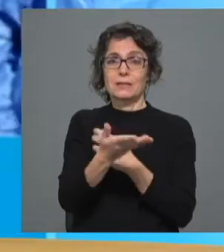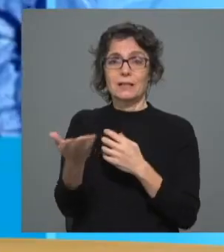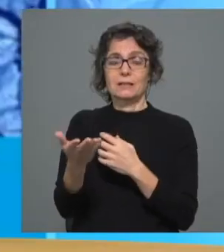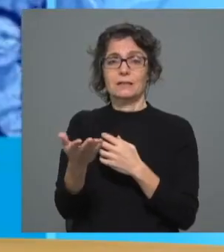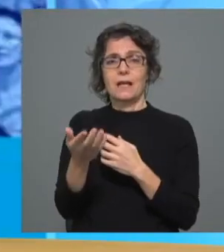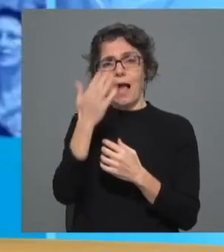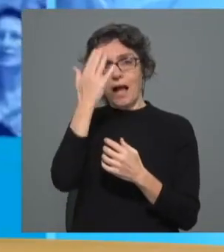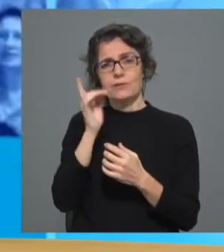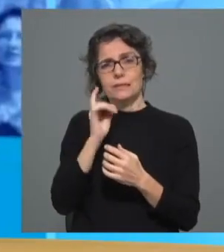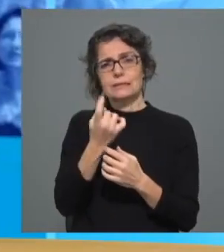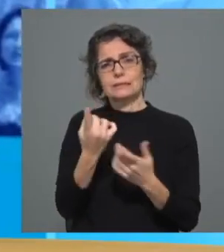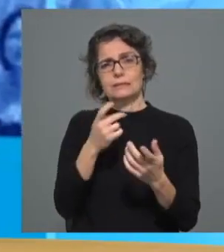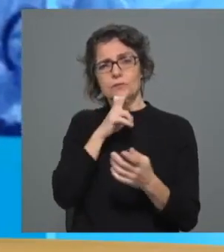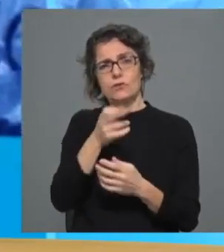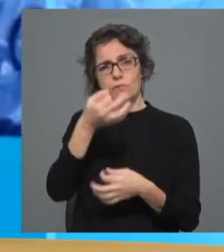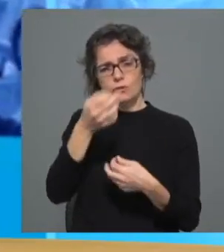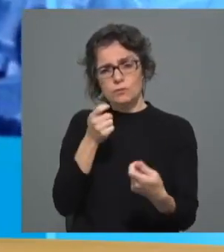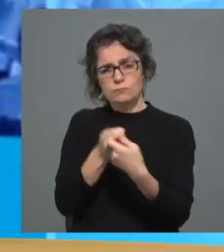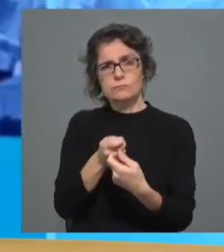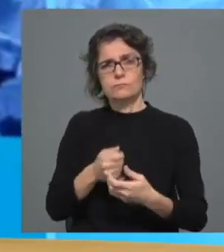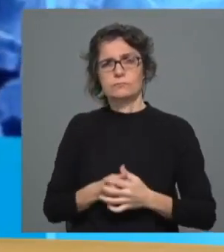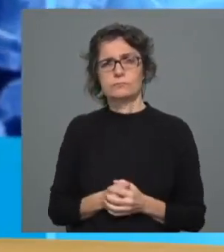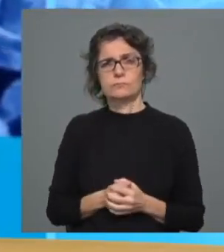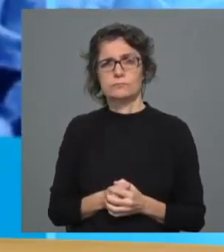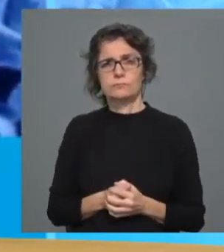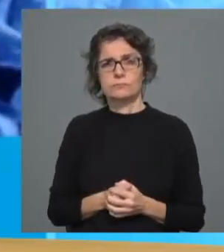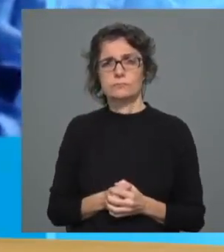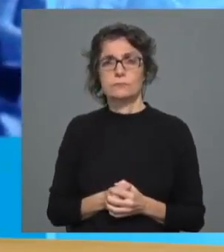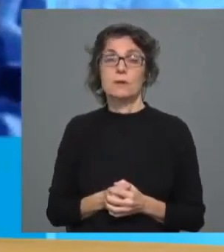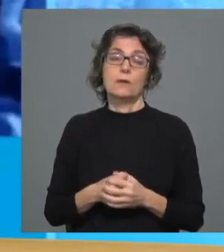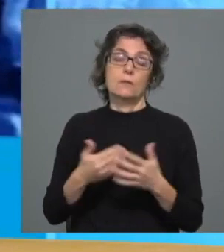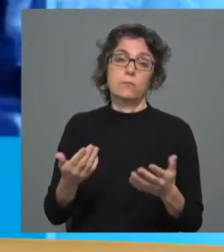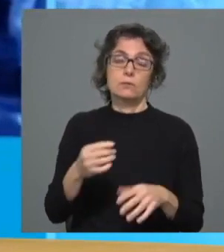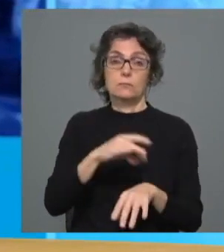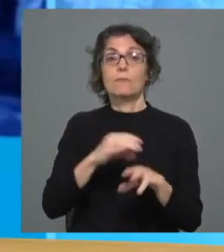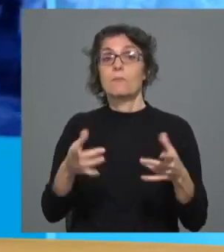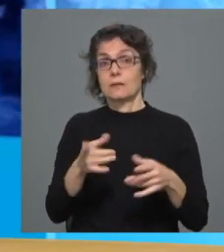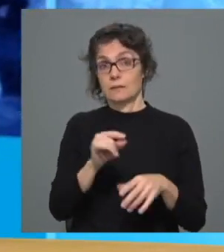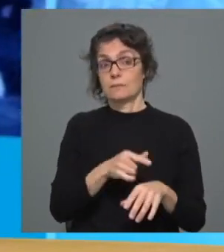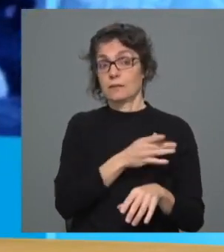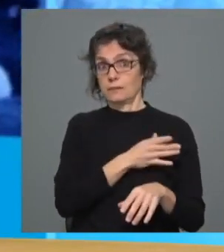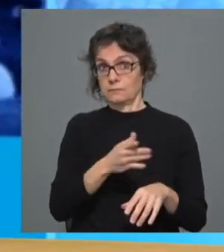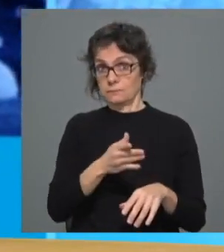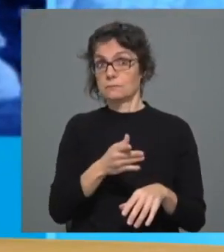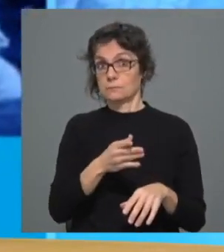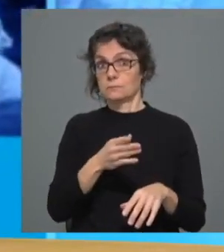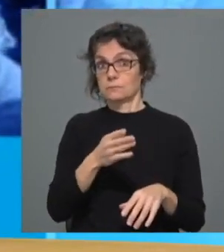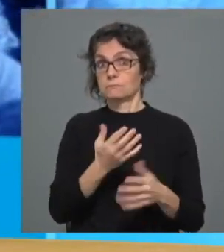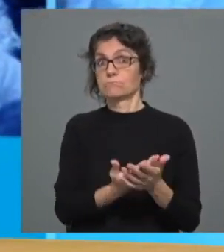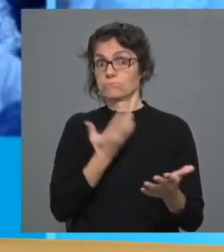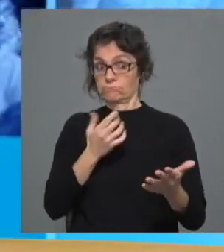adequadas? Há que também a pandemia que nós vivemos veio pôr em